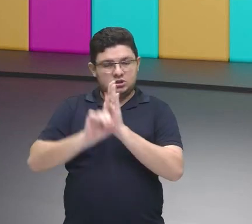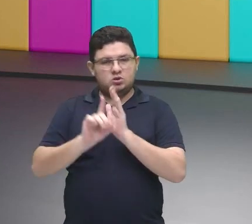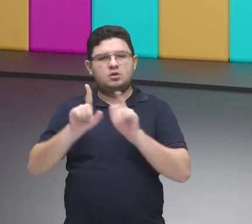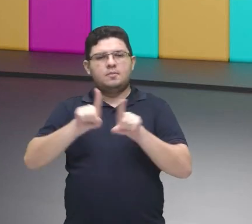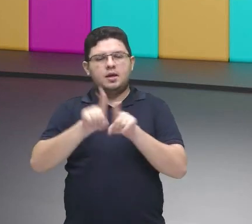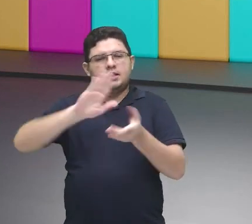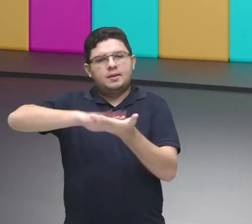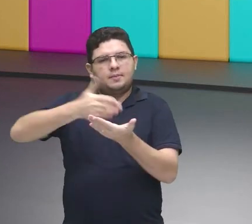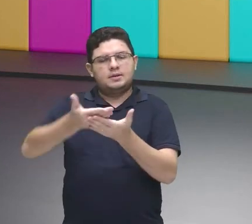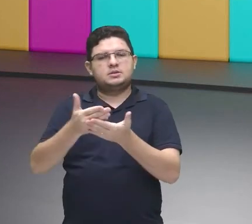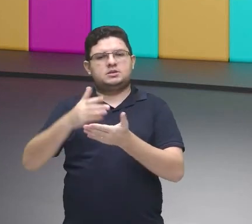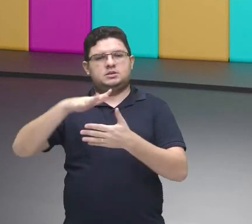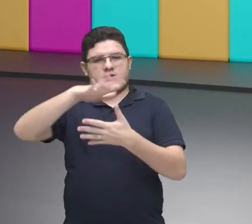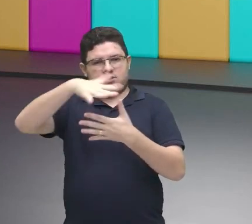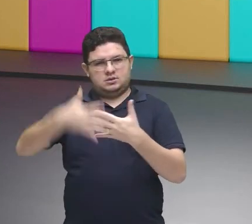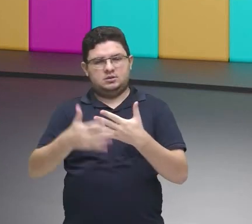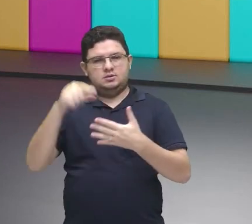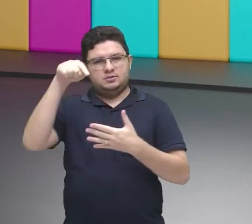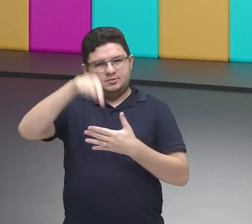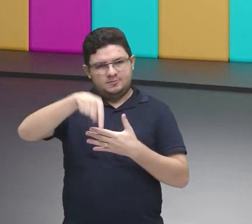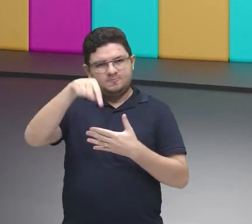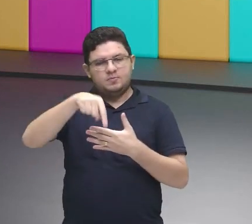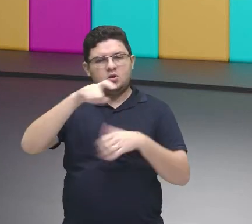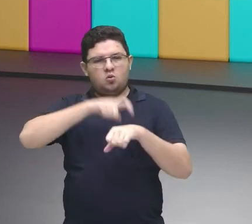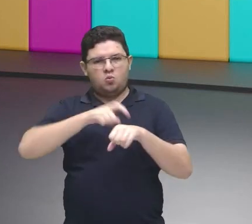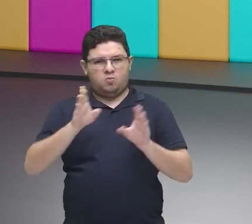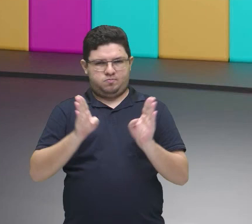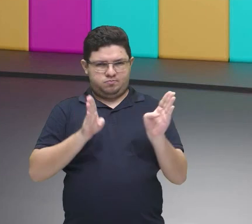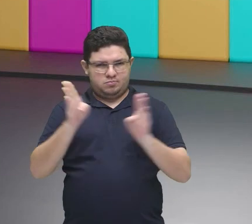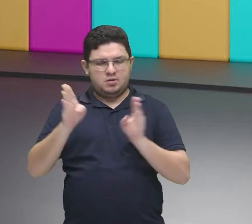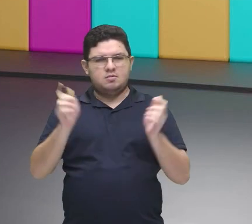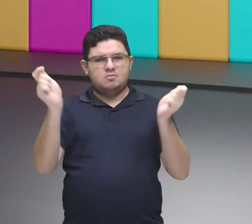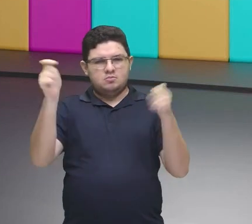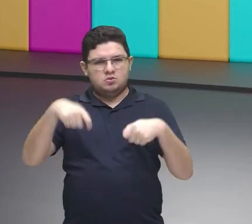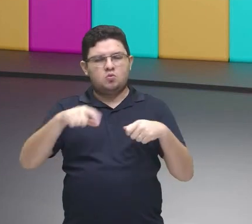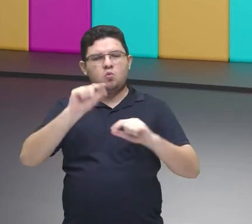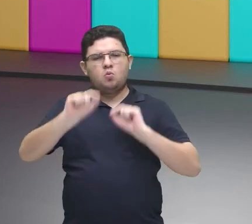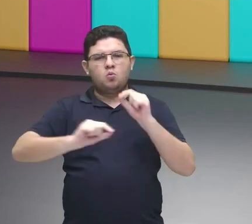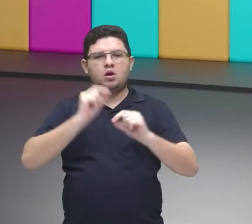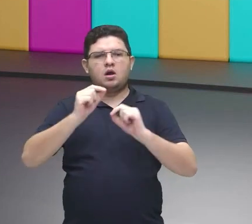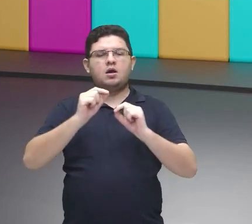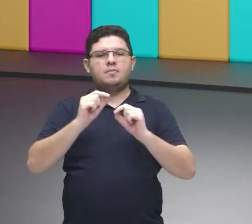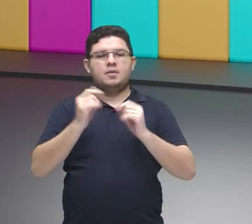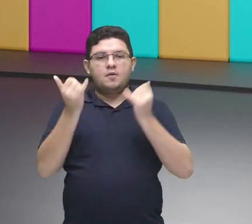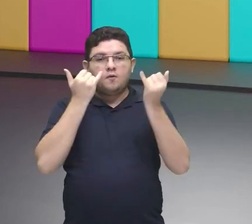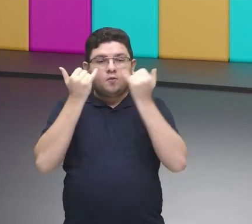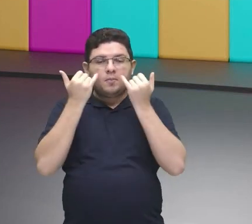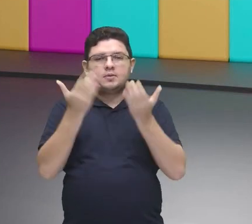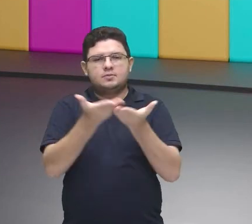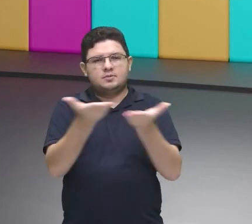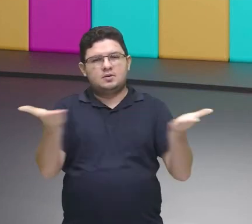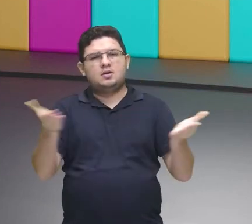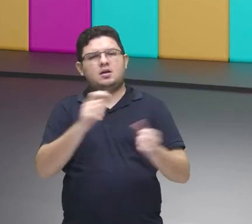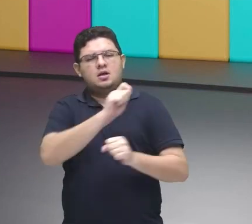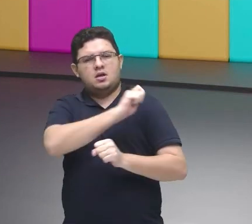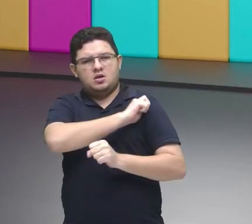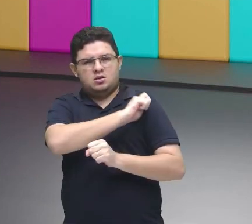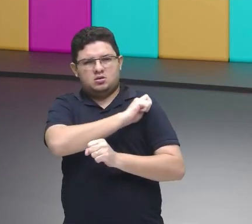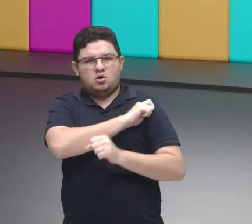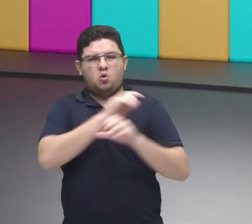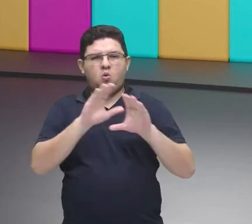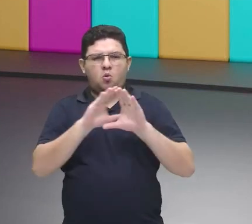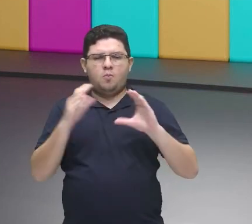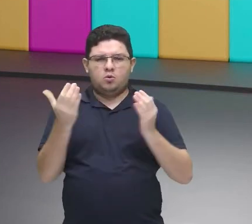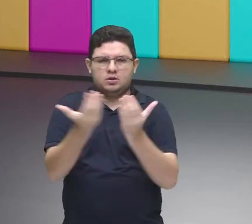de Libras que ficaram fazendo esse momento conosco, que possibilitaram a chegada da informação para os nossos alunos, para toda a comunidade